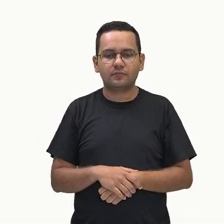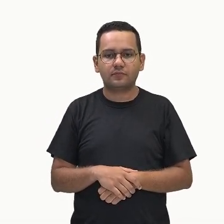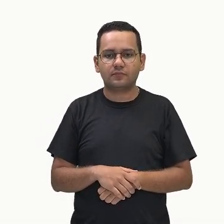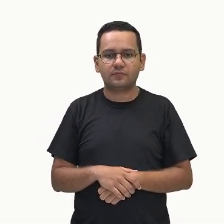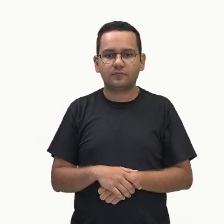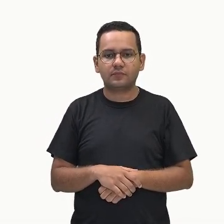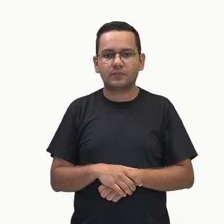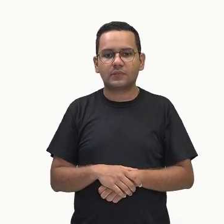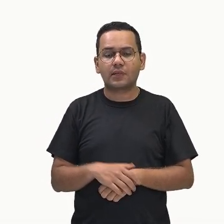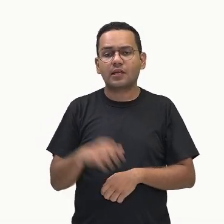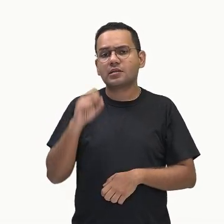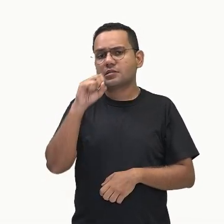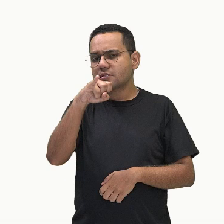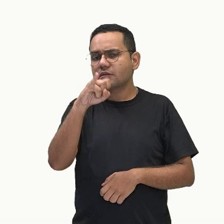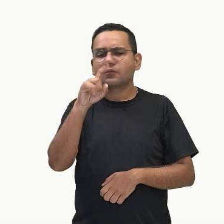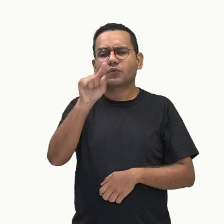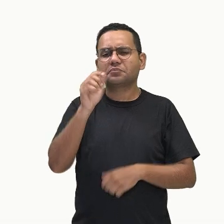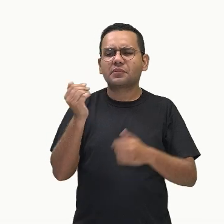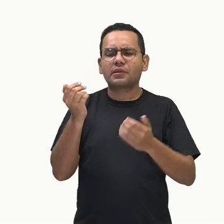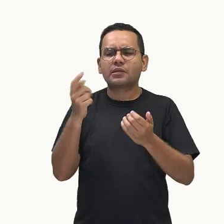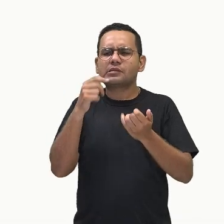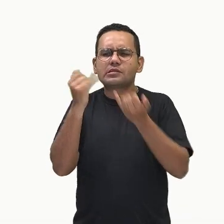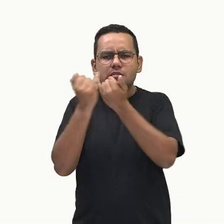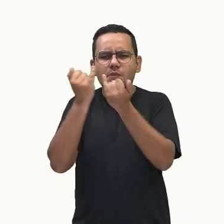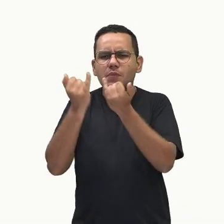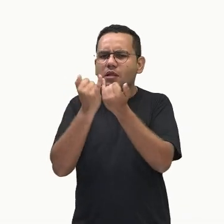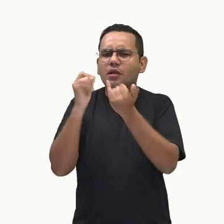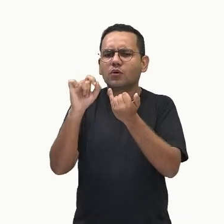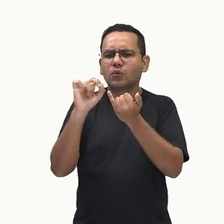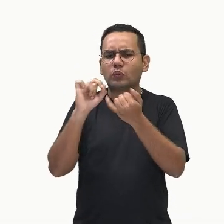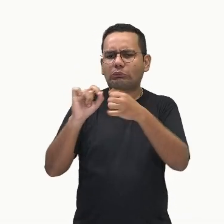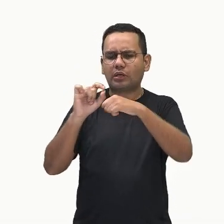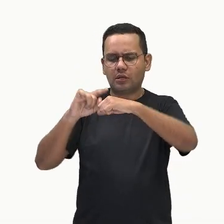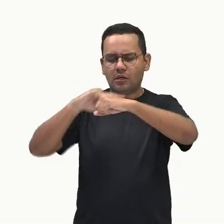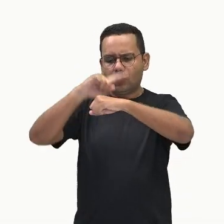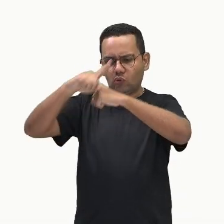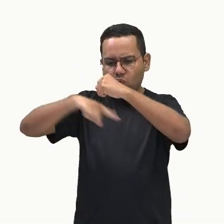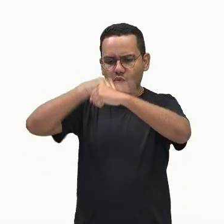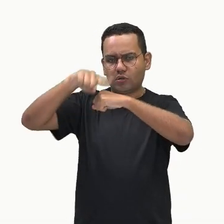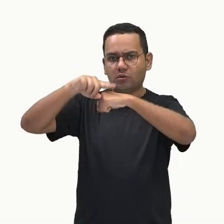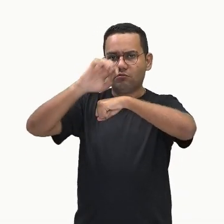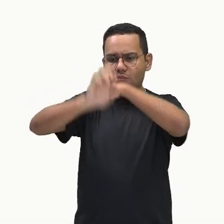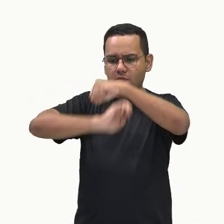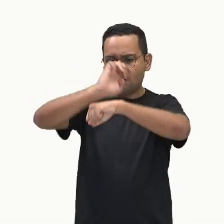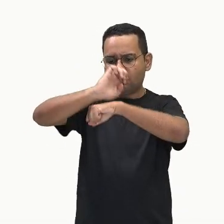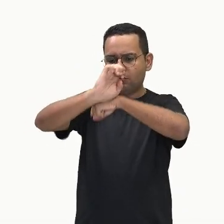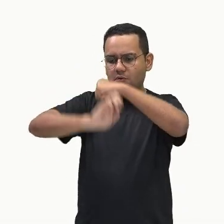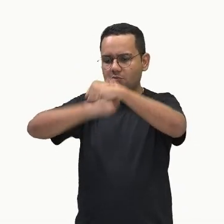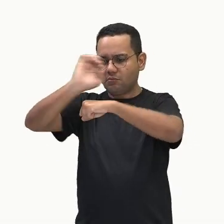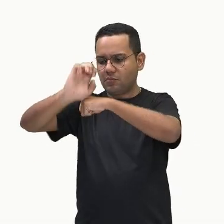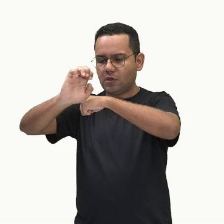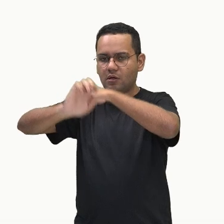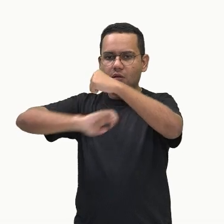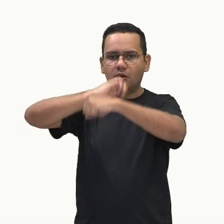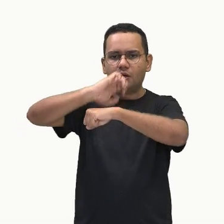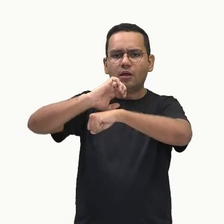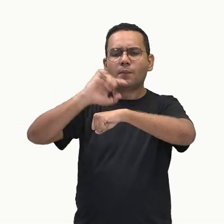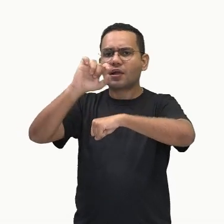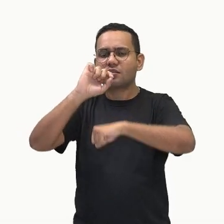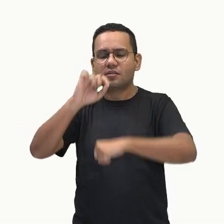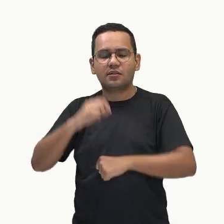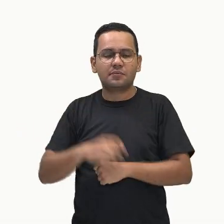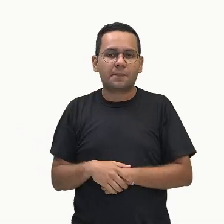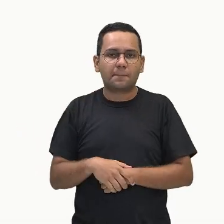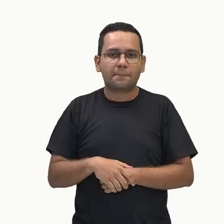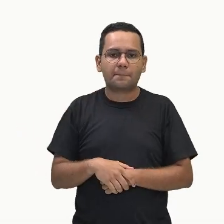um planetário, né, girando em torno do núcleo, ele acabaria o quê? Os elétrons acabariam se